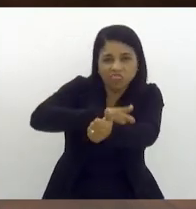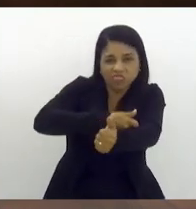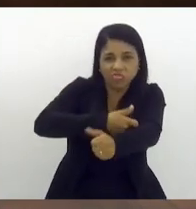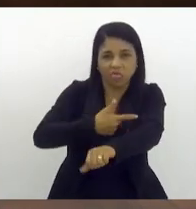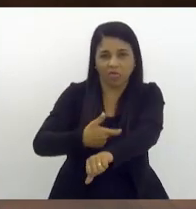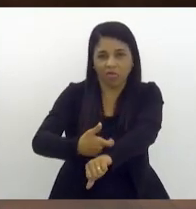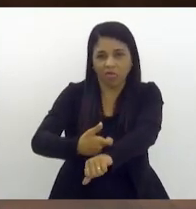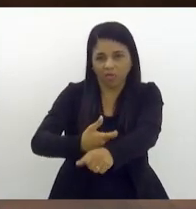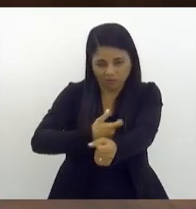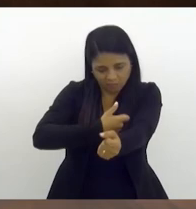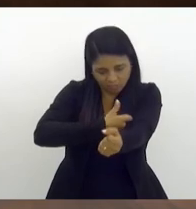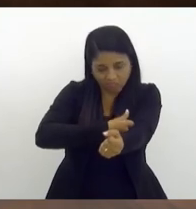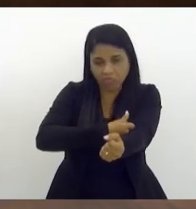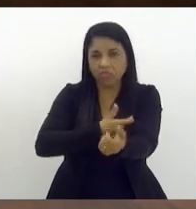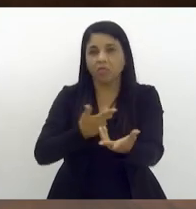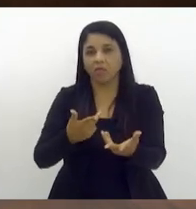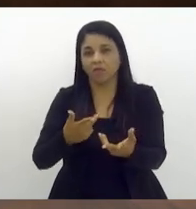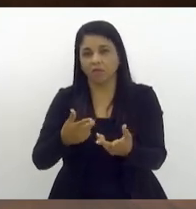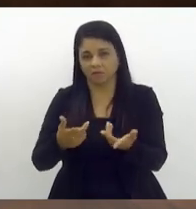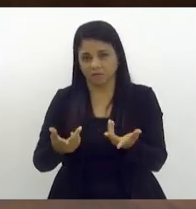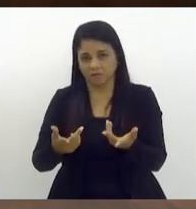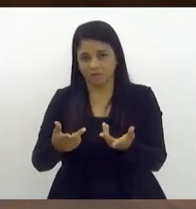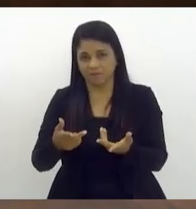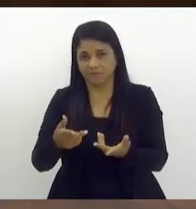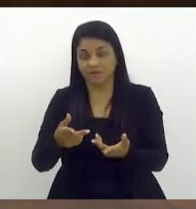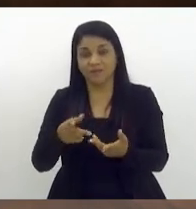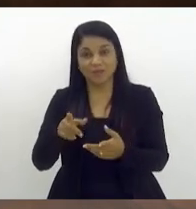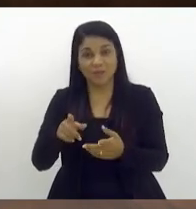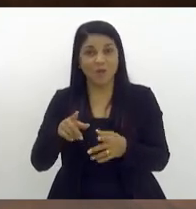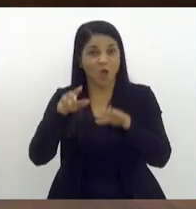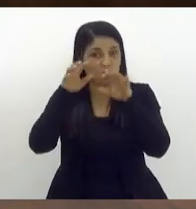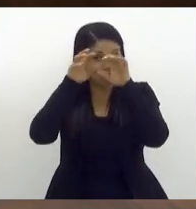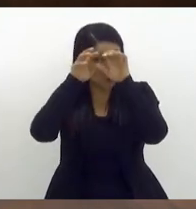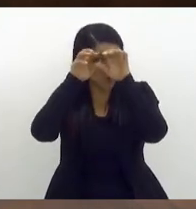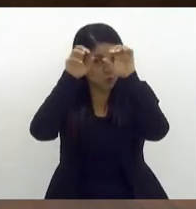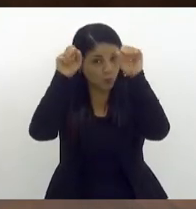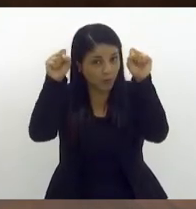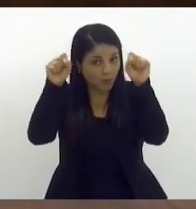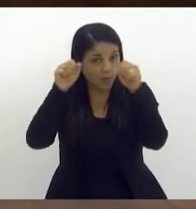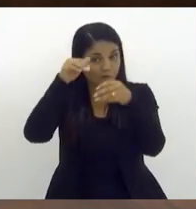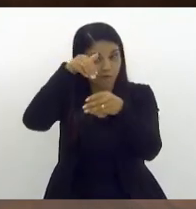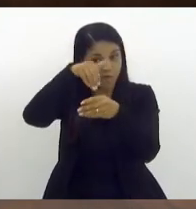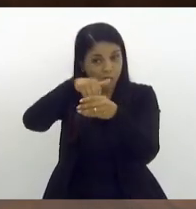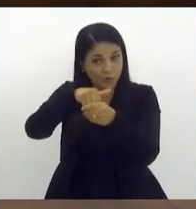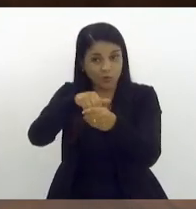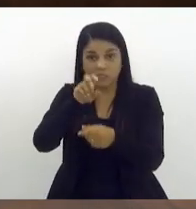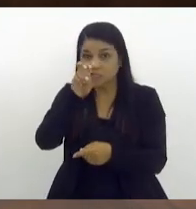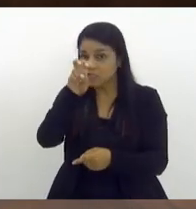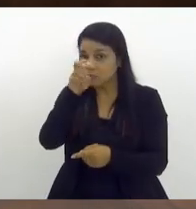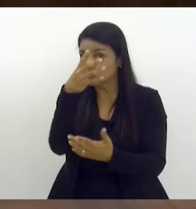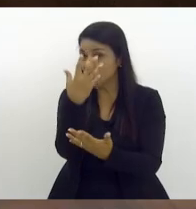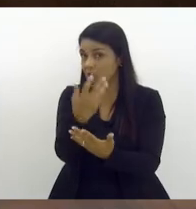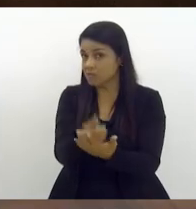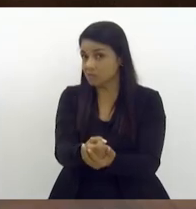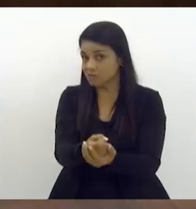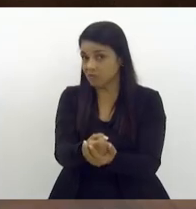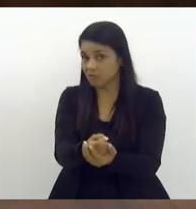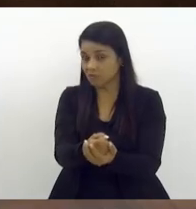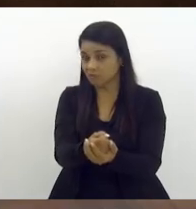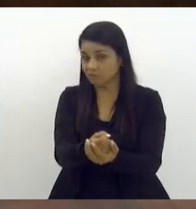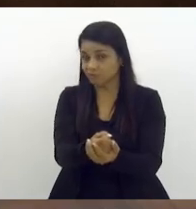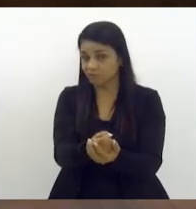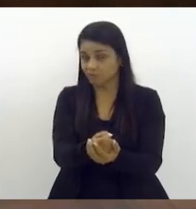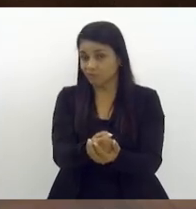hoje, infelizmente, o Supremo está fazendo hoje com os nossos jovens, com as pessoas,